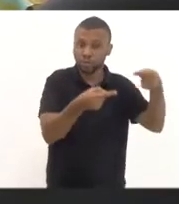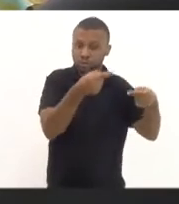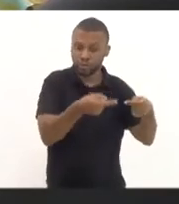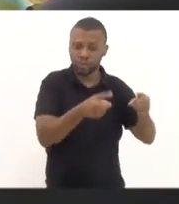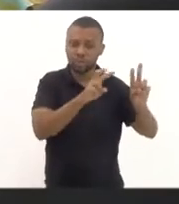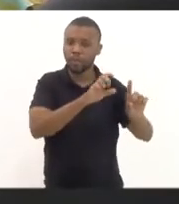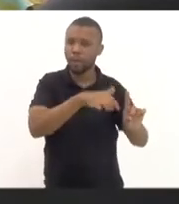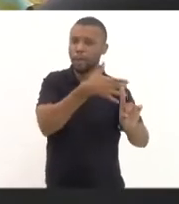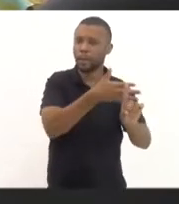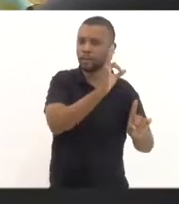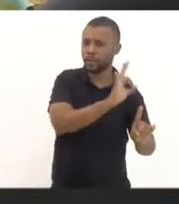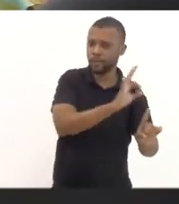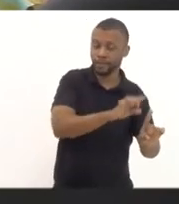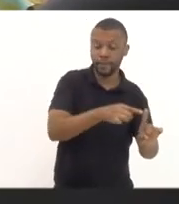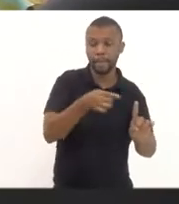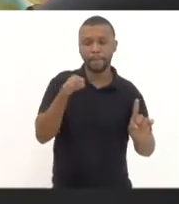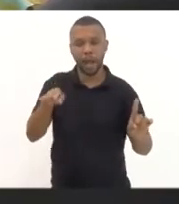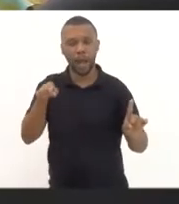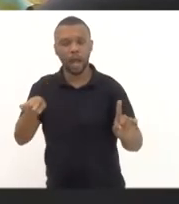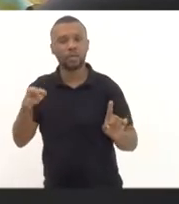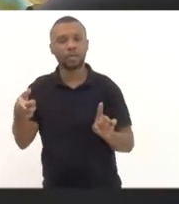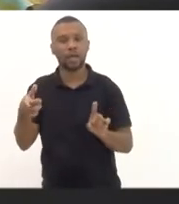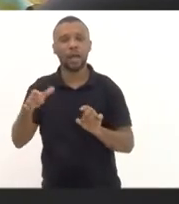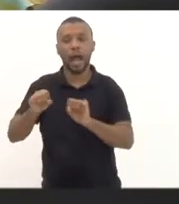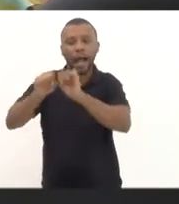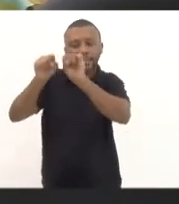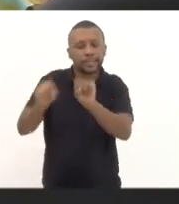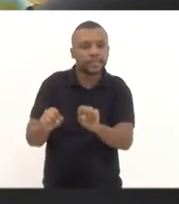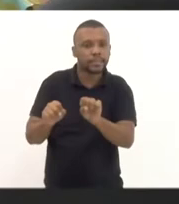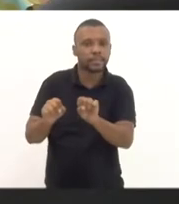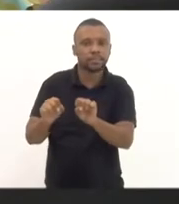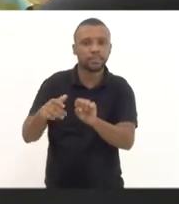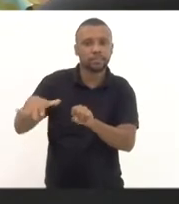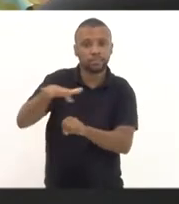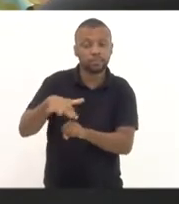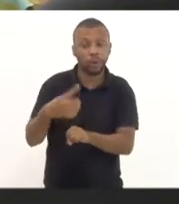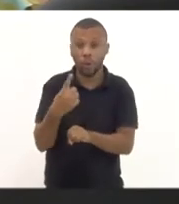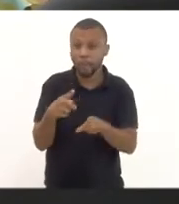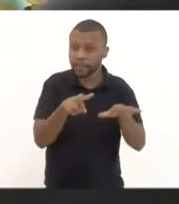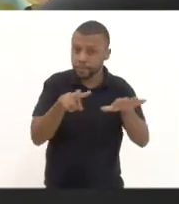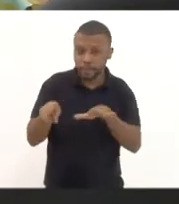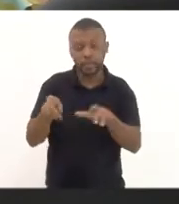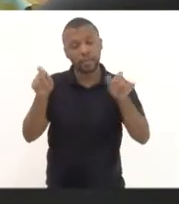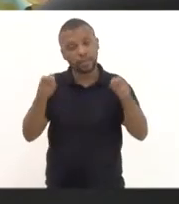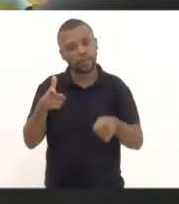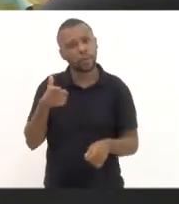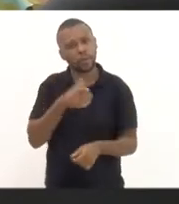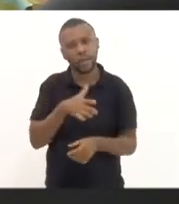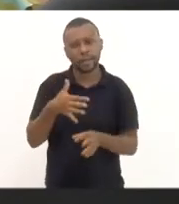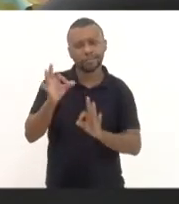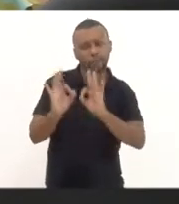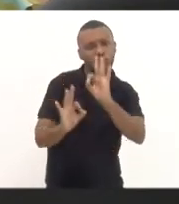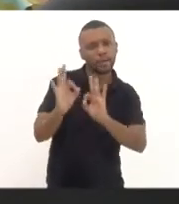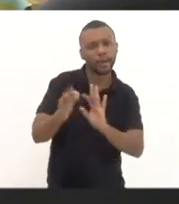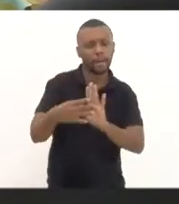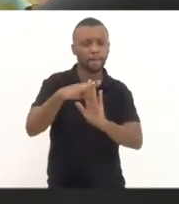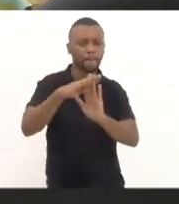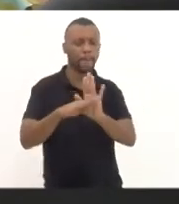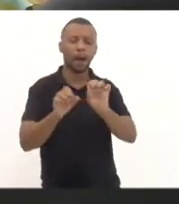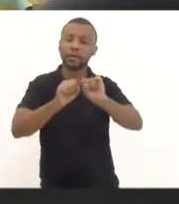Deputado waldex sem querer dar pra zuar ele né mas em uma semana ele sistematiza isso com facilidade